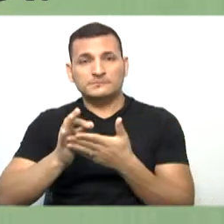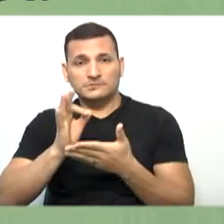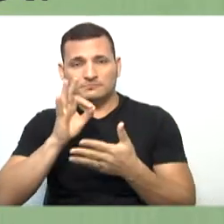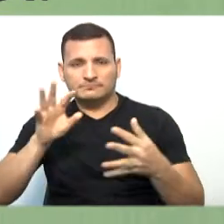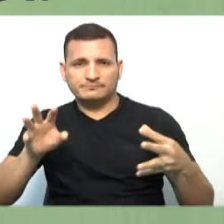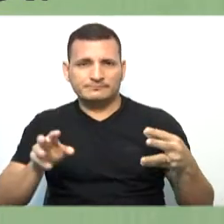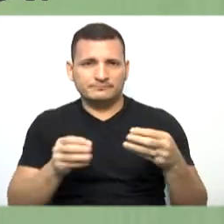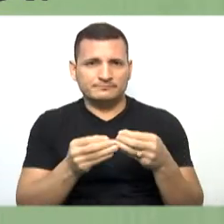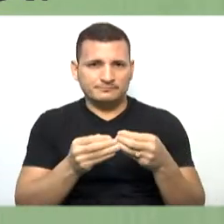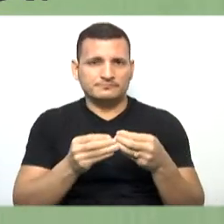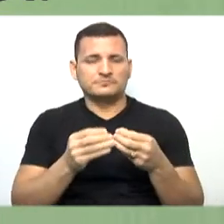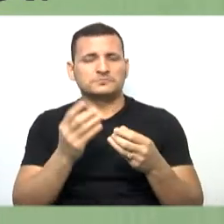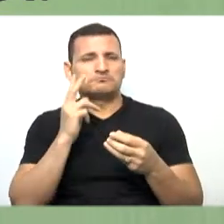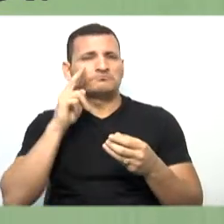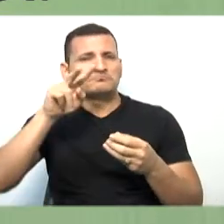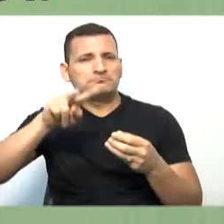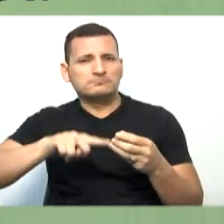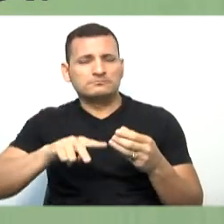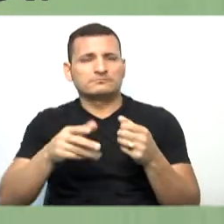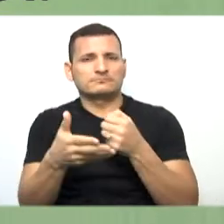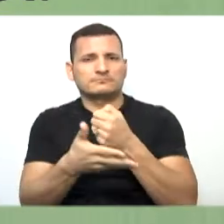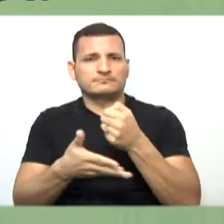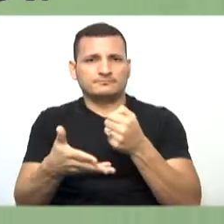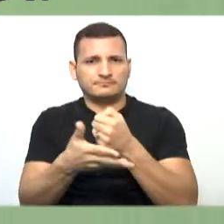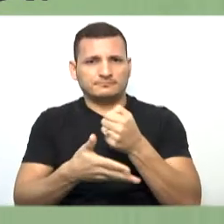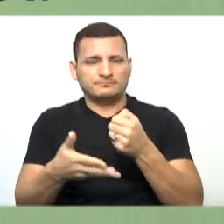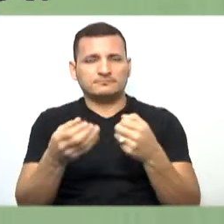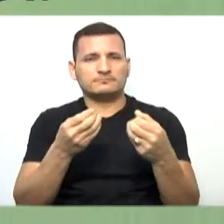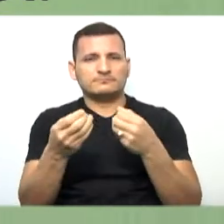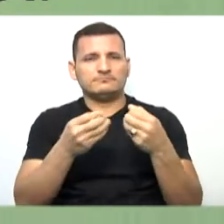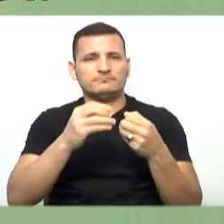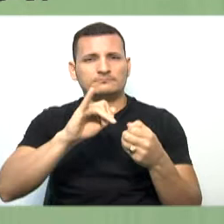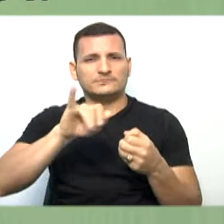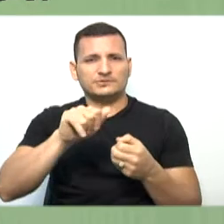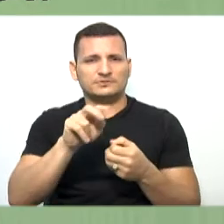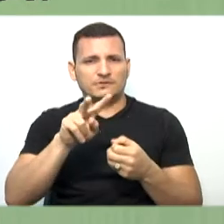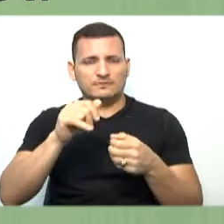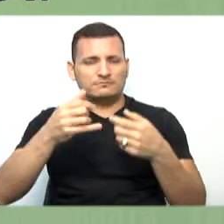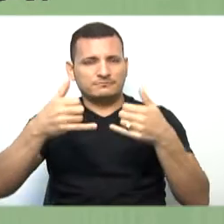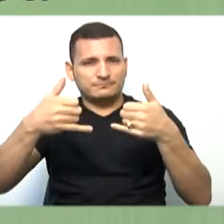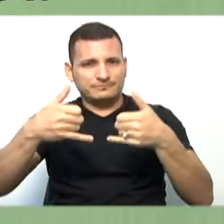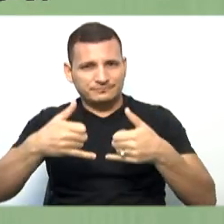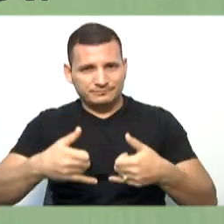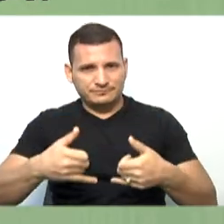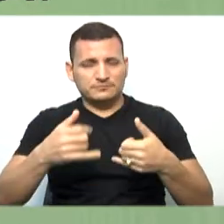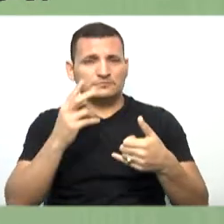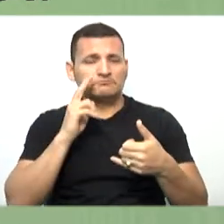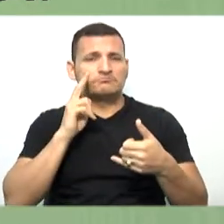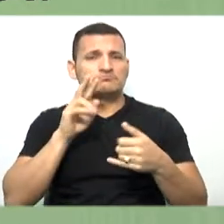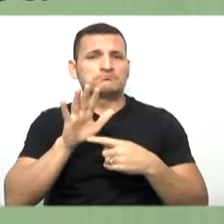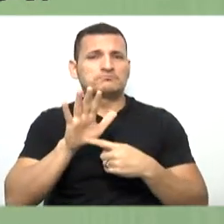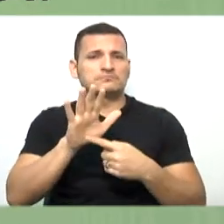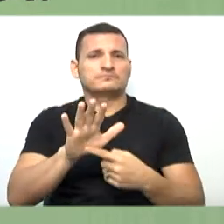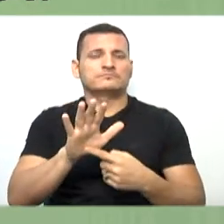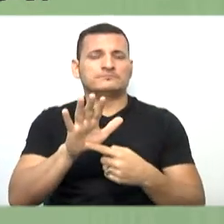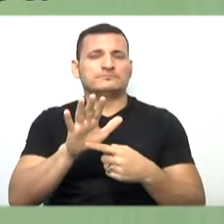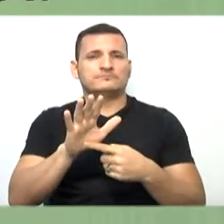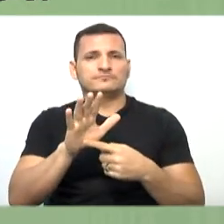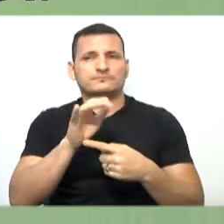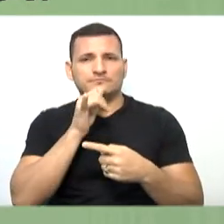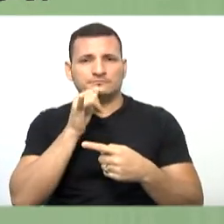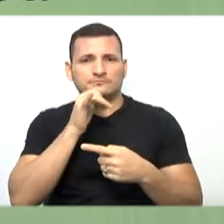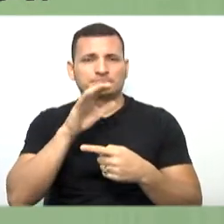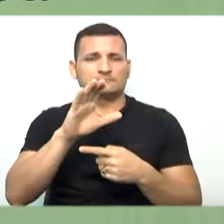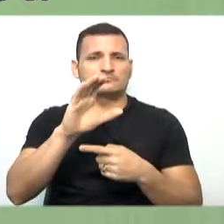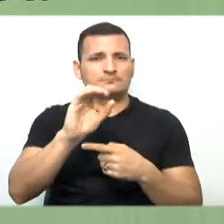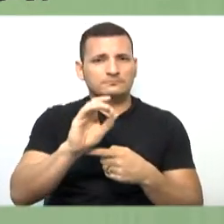os comandos básicos para o JavaScript e vou fazer um exemplo de código utilizando